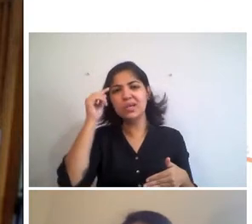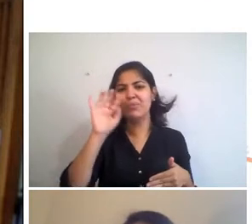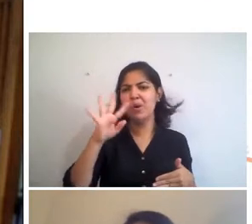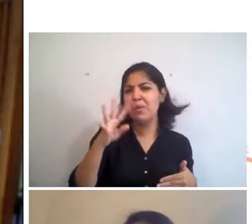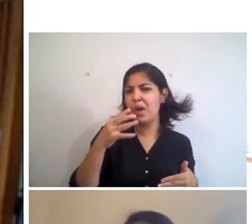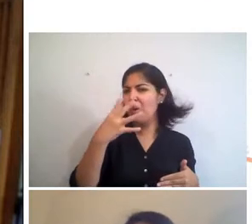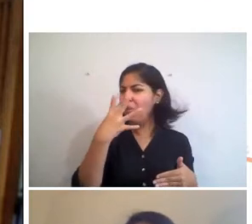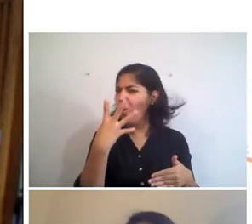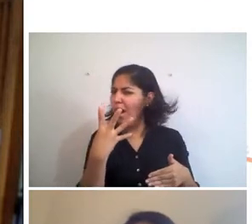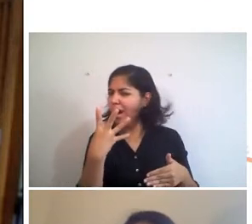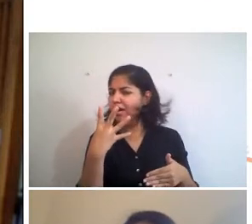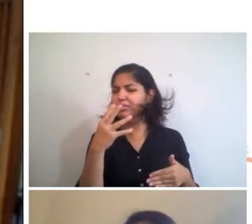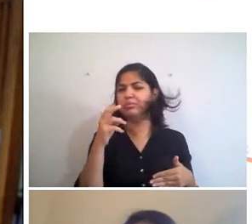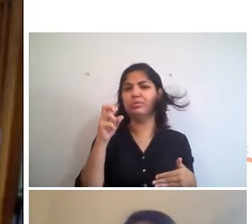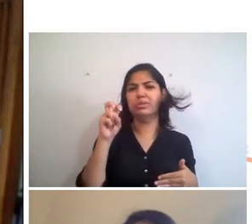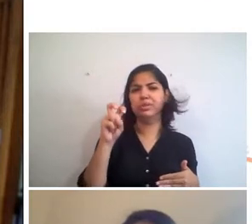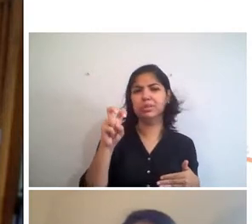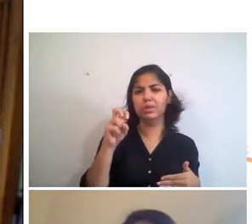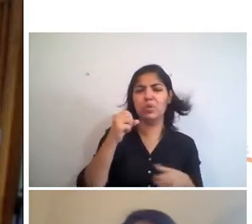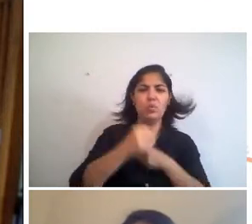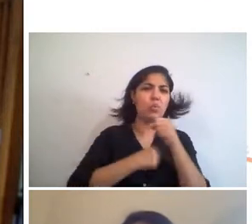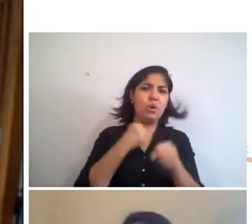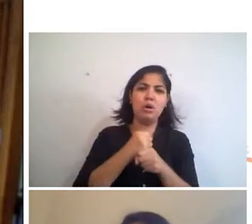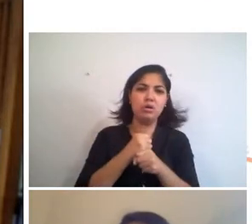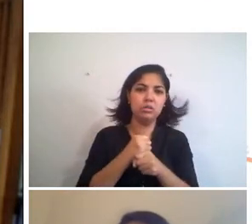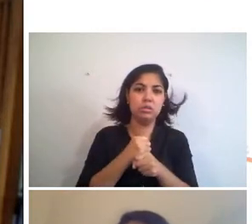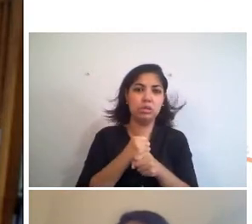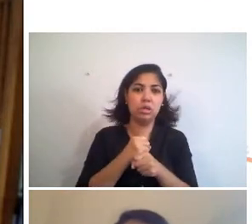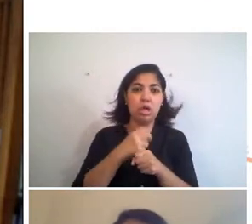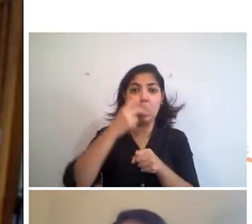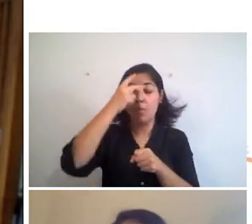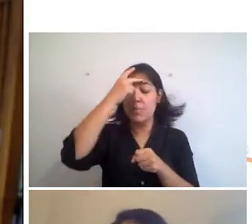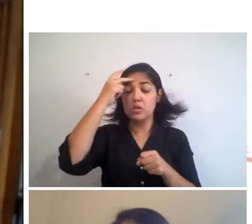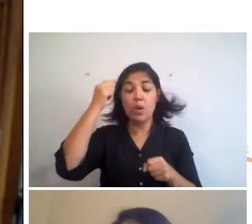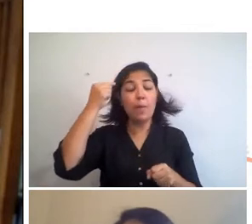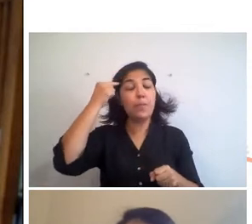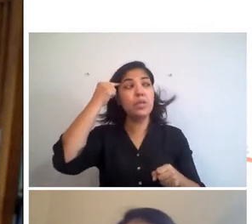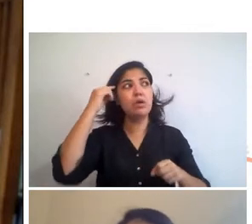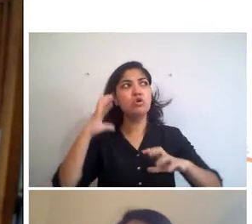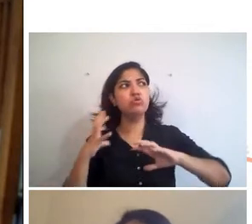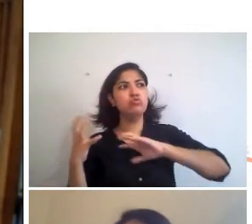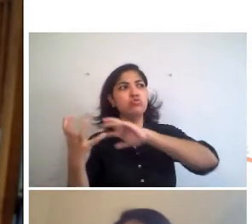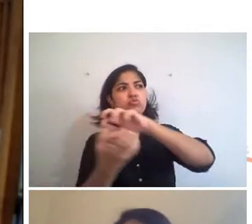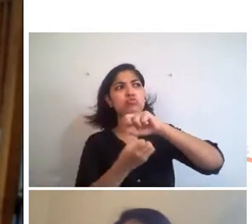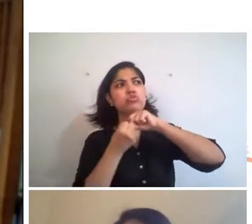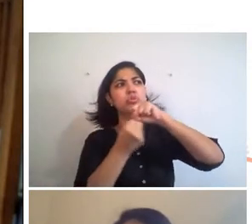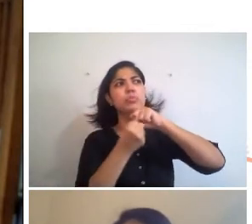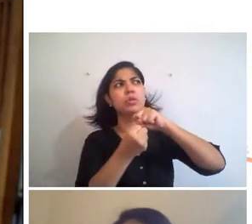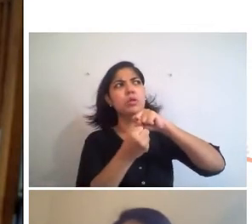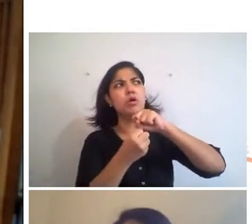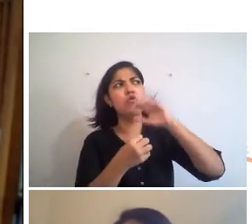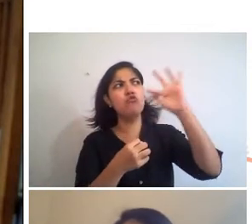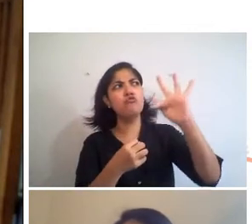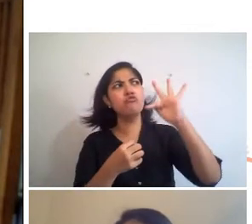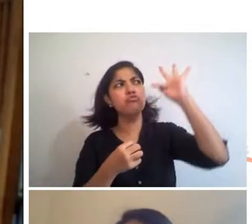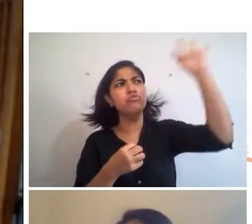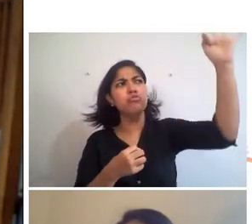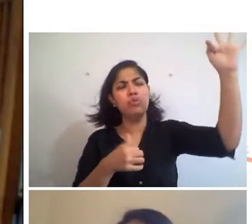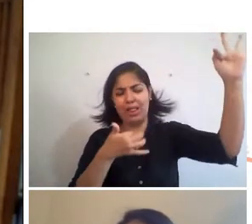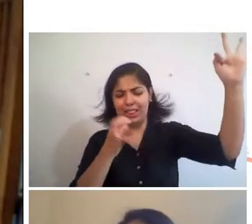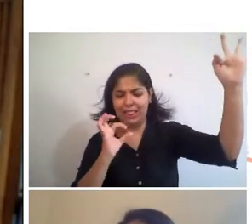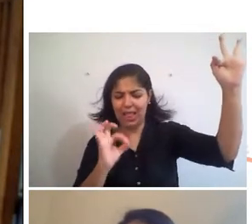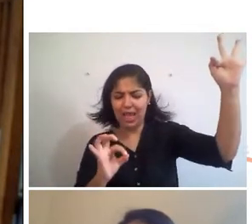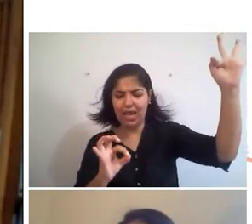no máximo, ninguém pensa de como é que vai ser a sustentabilidade do nosso planeta daqui a 10, 20, 50 ou